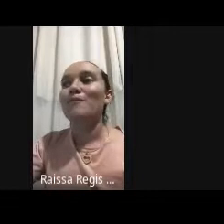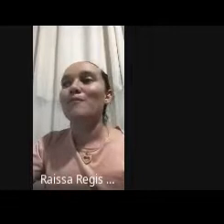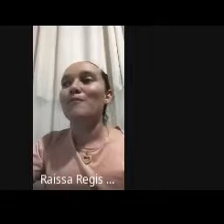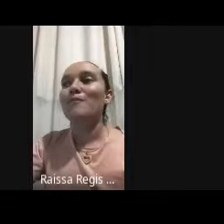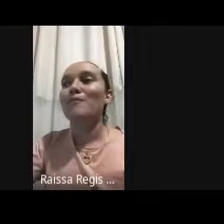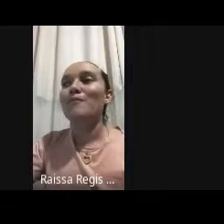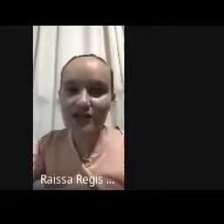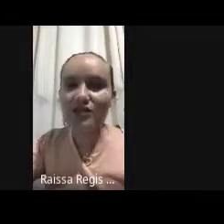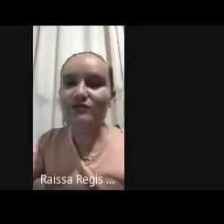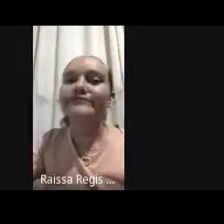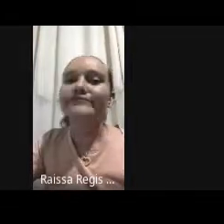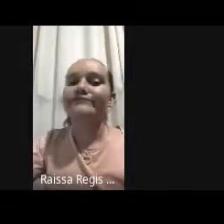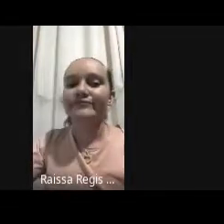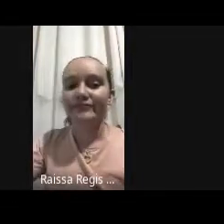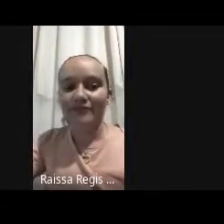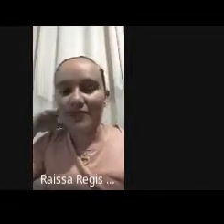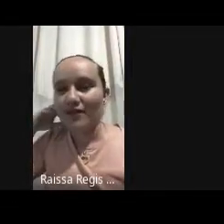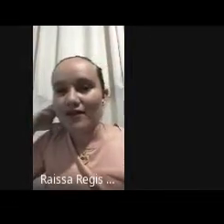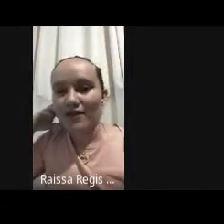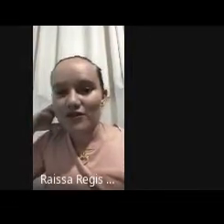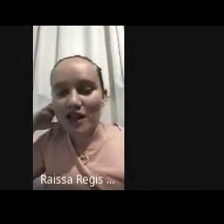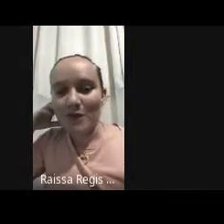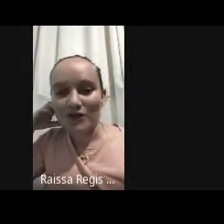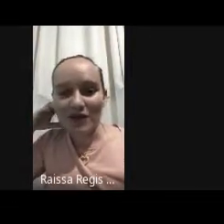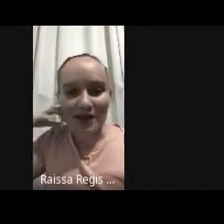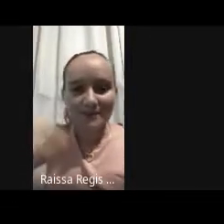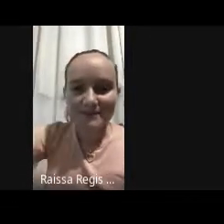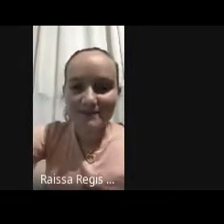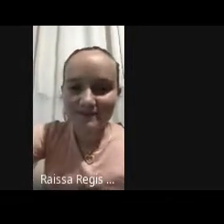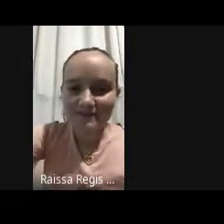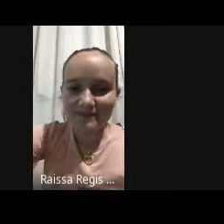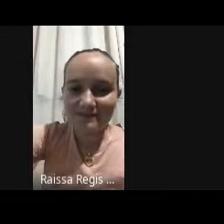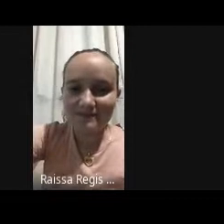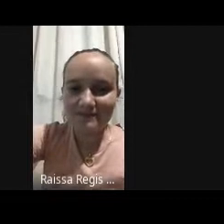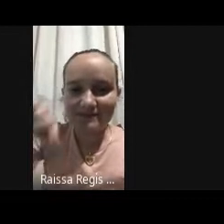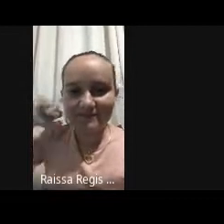para o desenvolvimento cognitivo. Diego, pode falar.